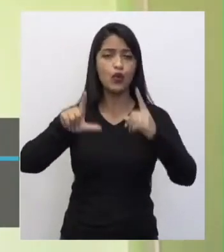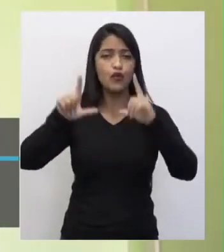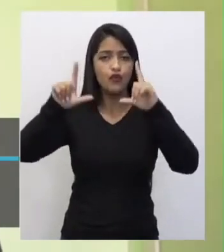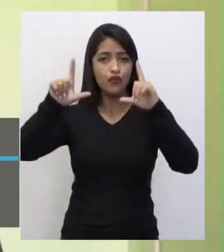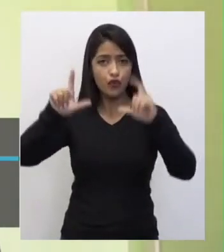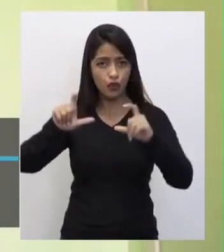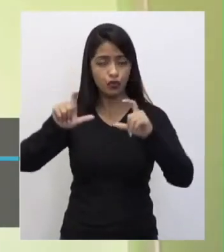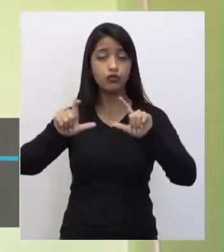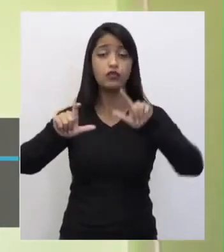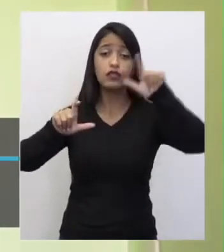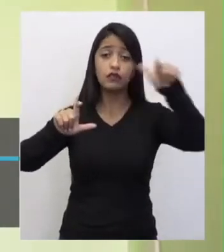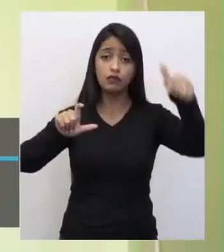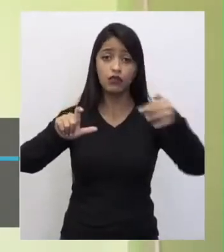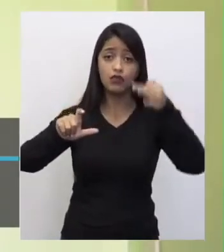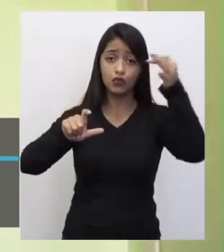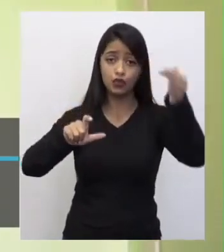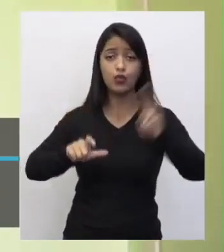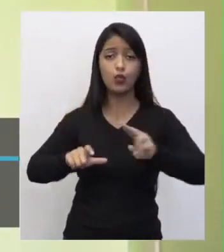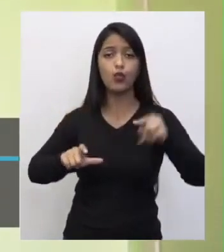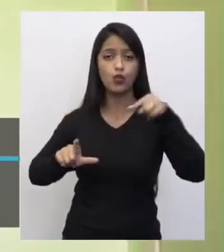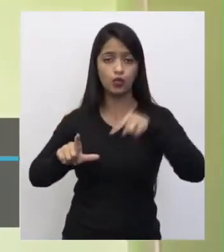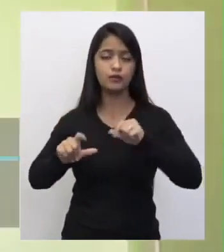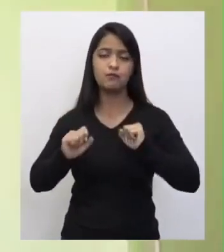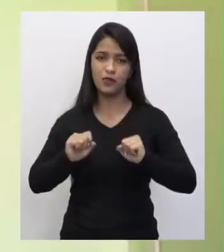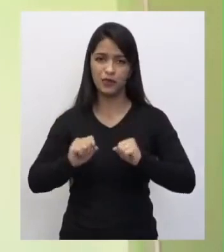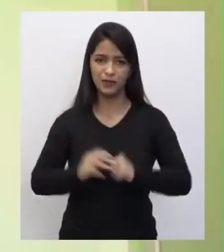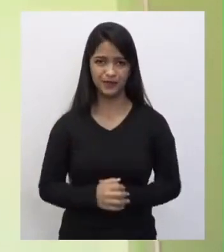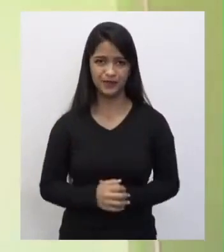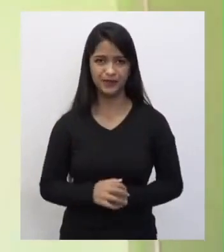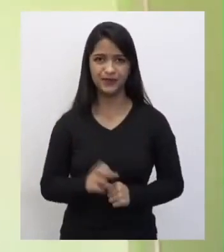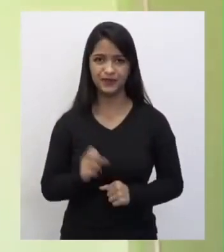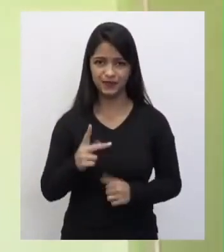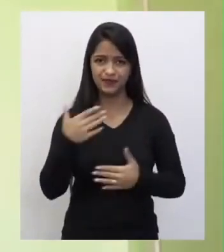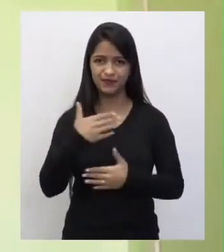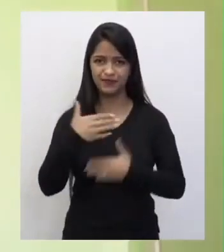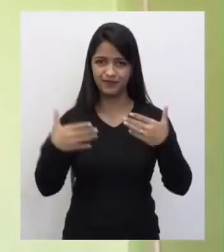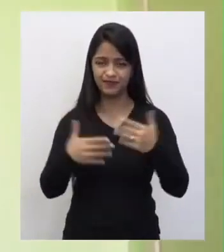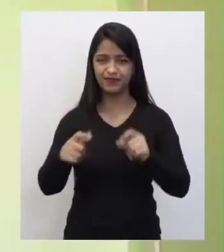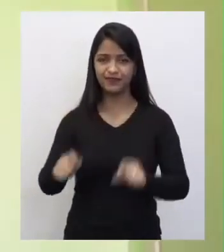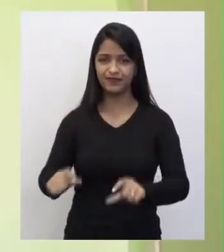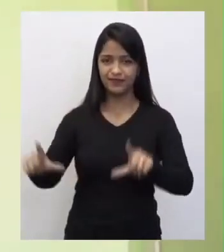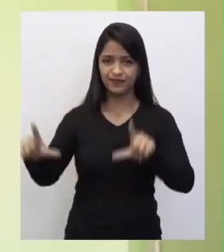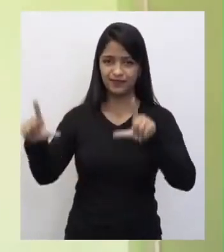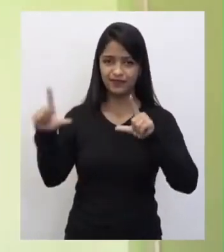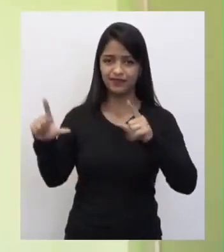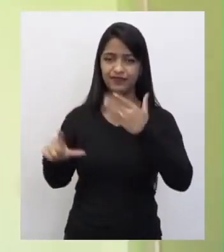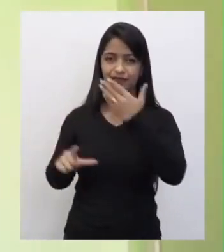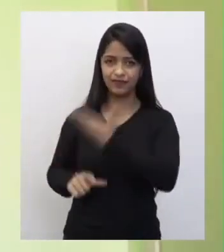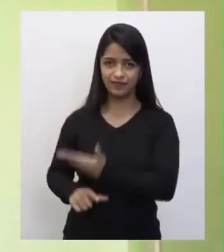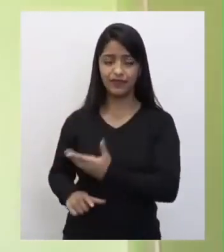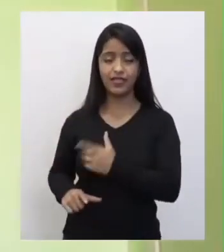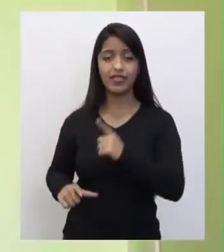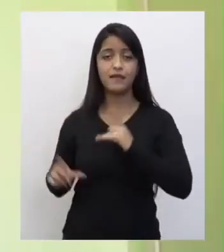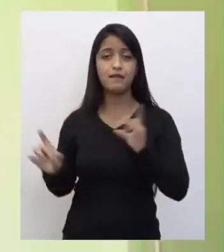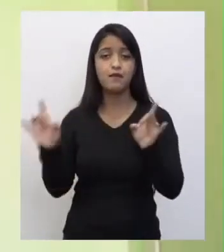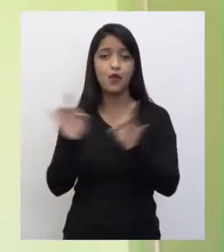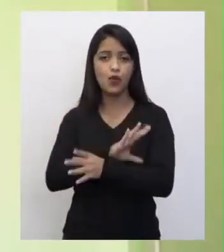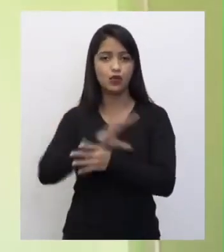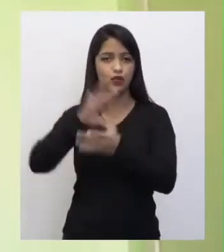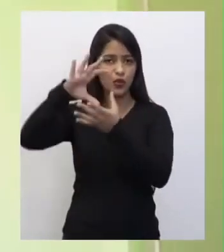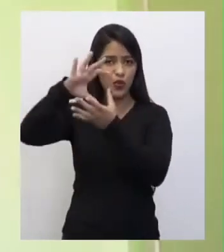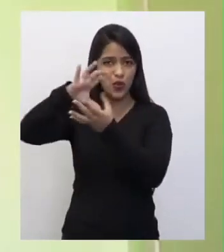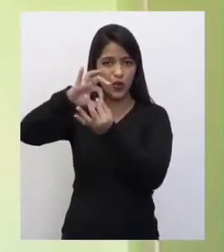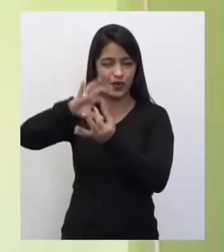usar depois, né? Então, quem quiser, vou colocar aí o próximo slide em que nós fizemos essas conexões, e daí eu vou fazendo